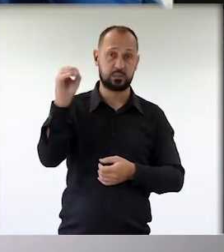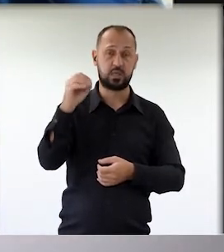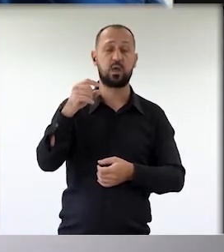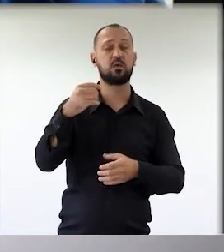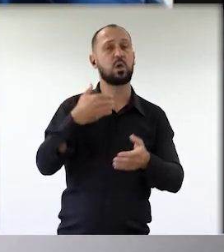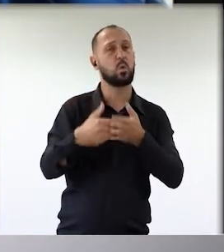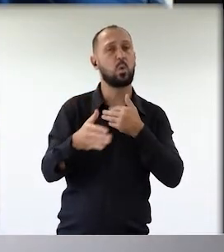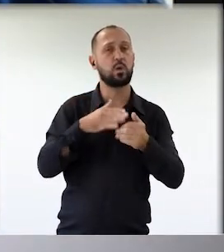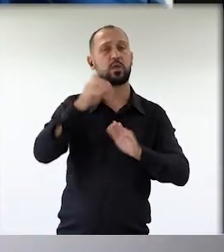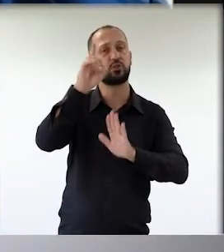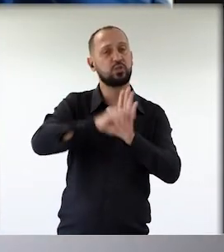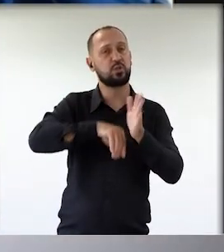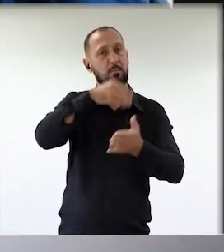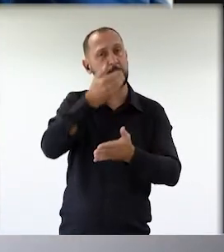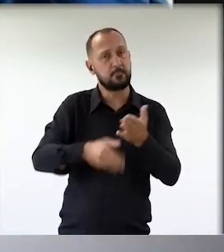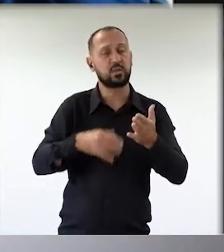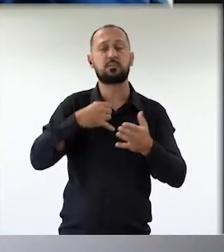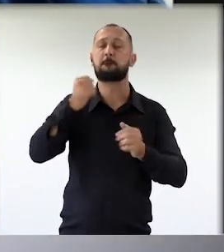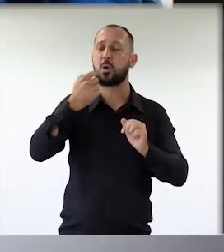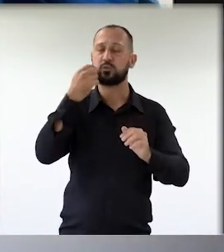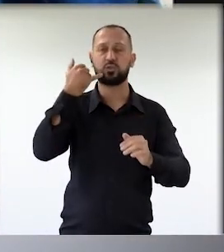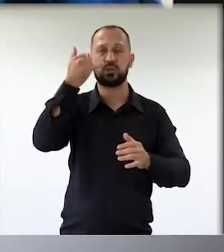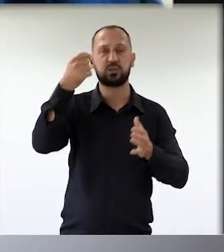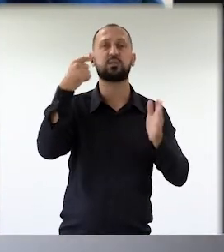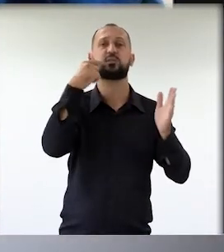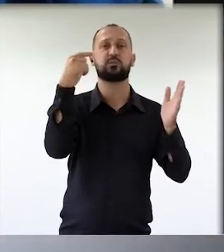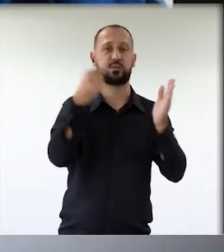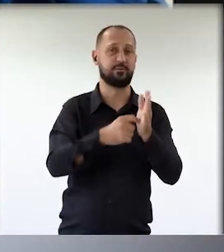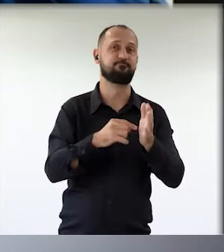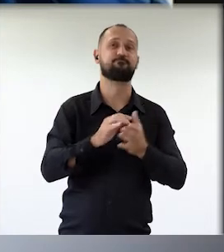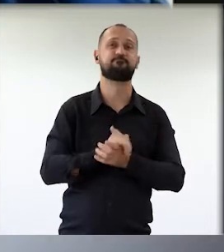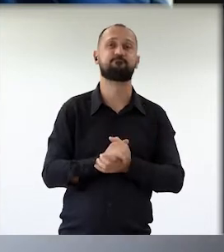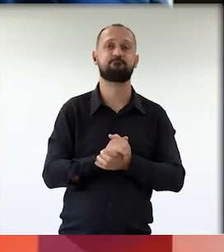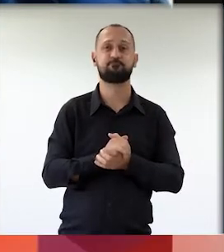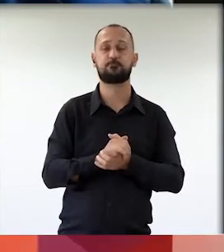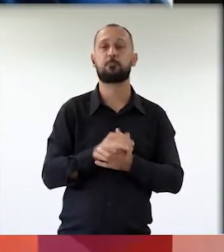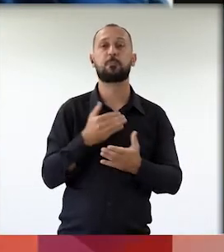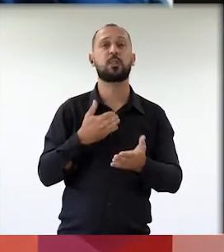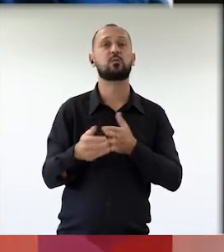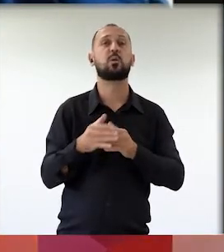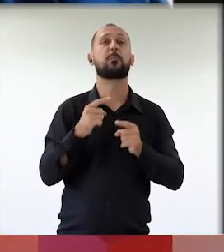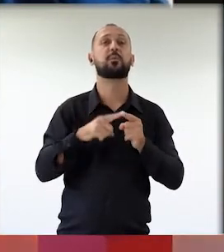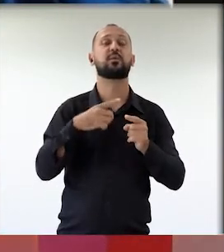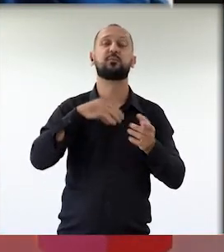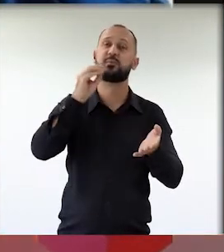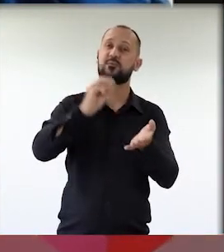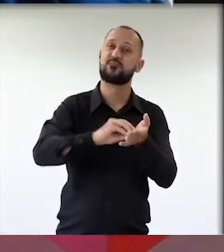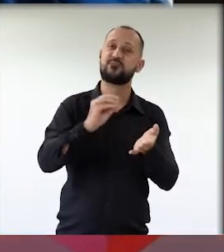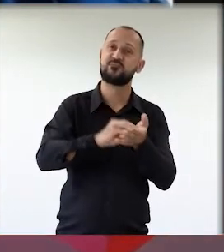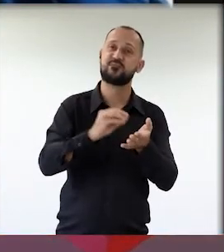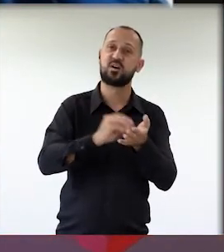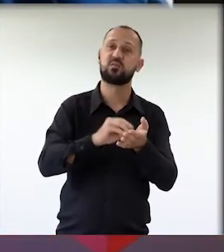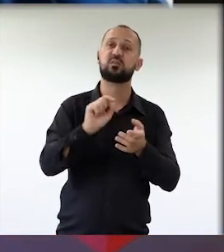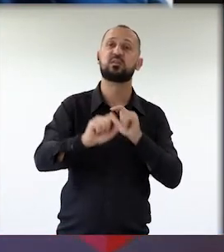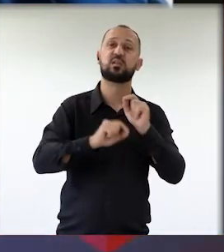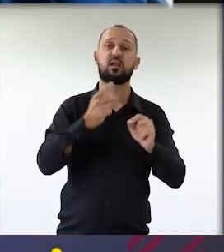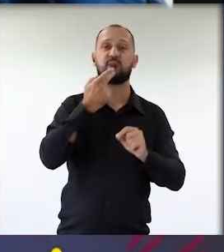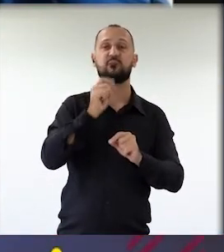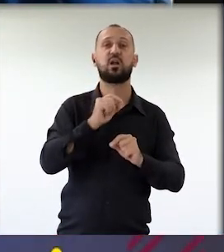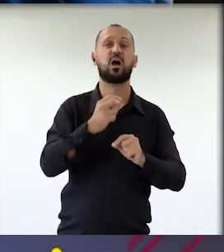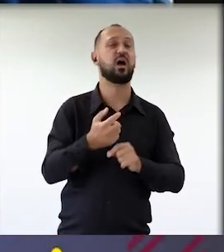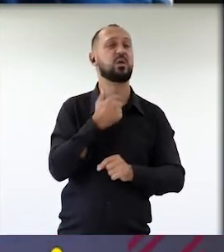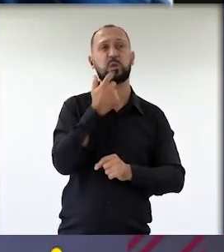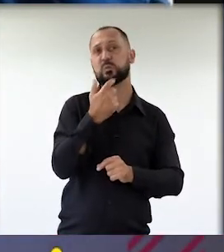recebe denúncias de violações de direitos contra crianças. Então, nós temos vários canais. Não é por falta de canal que a